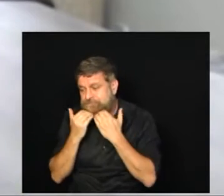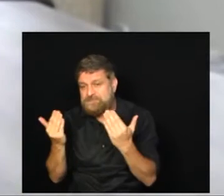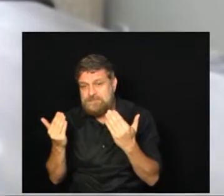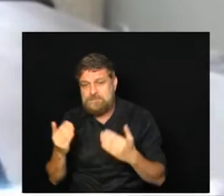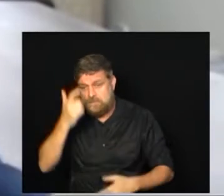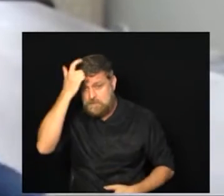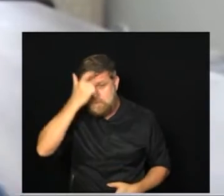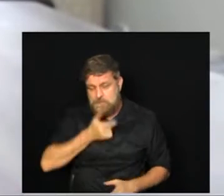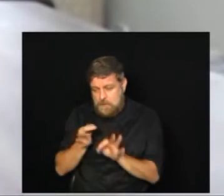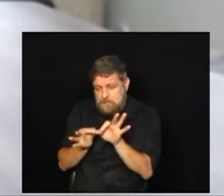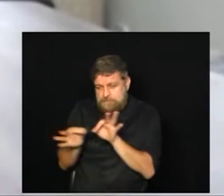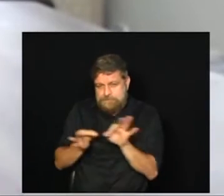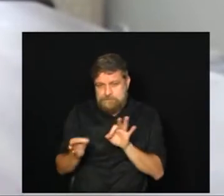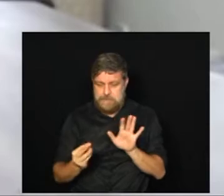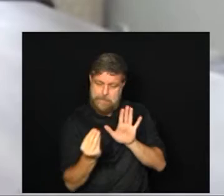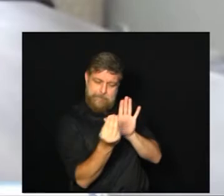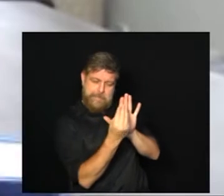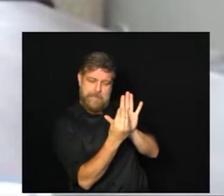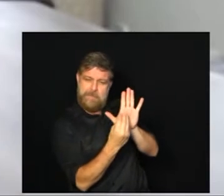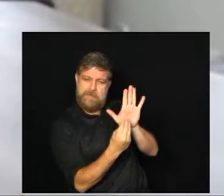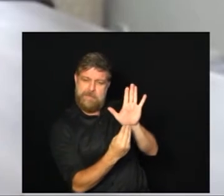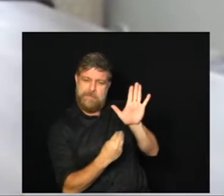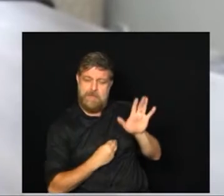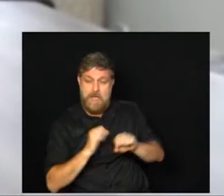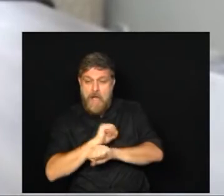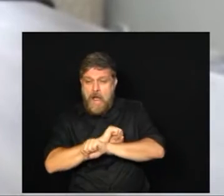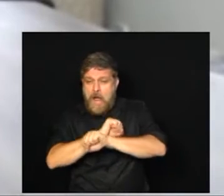passei a organizar mais a minha vida com coisas simples, como acordar